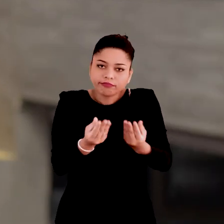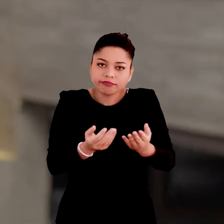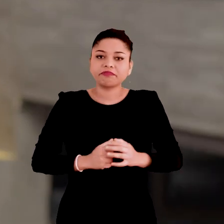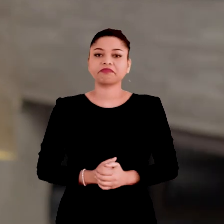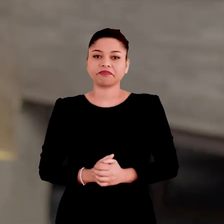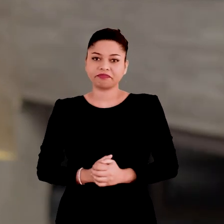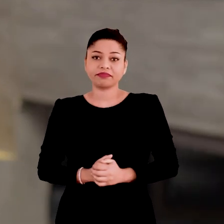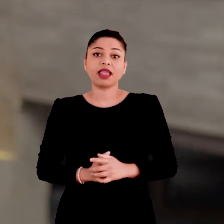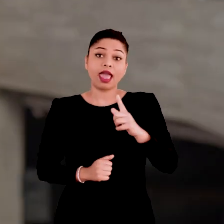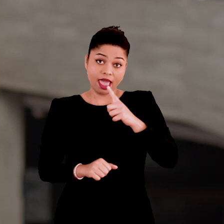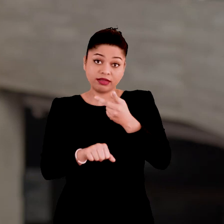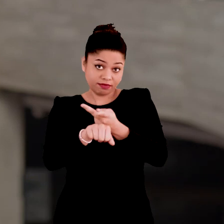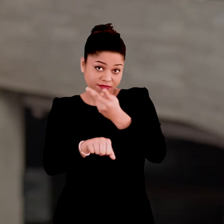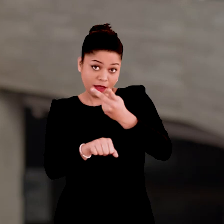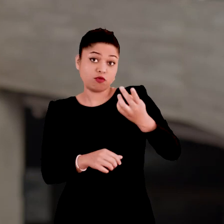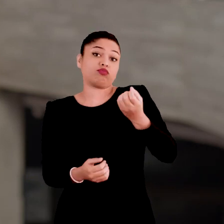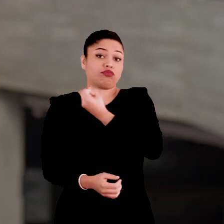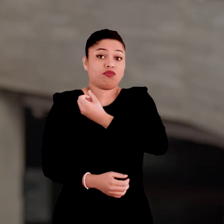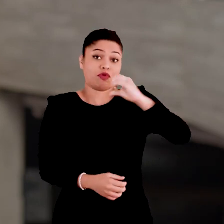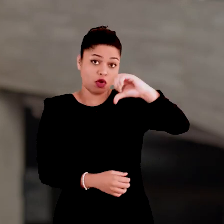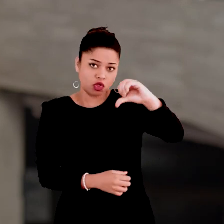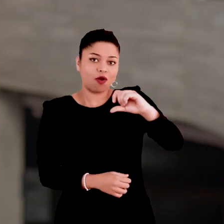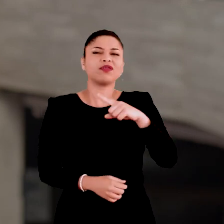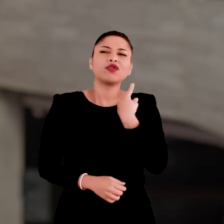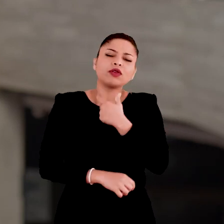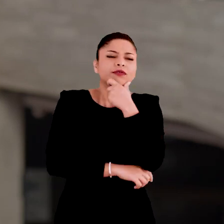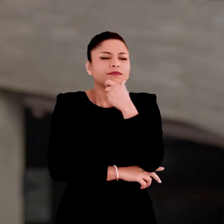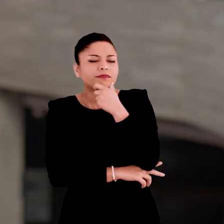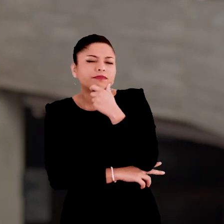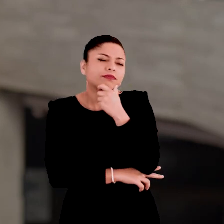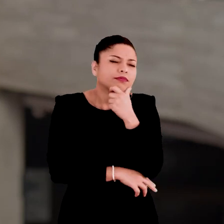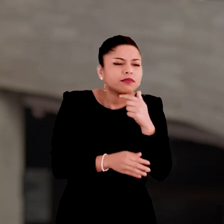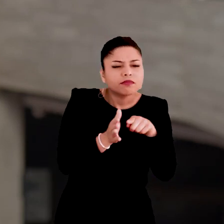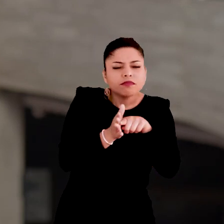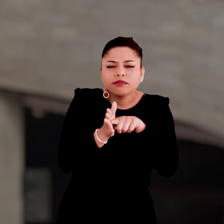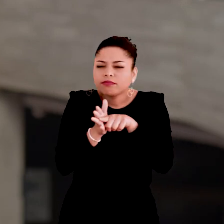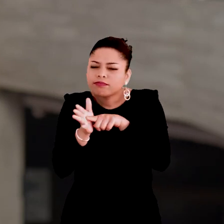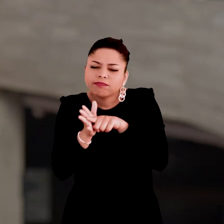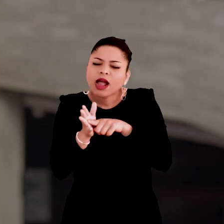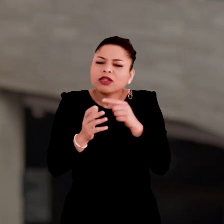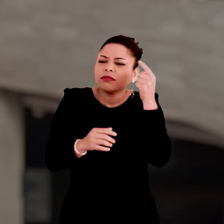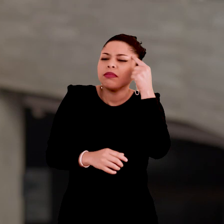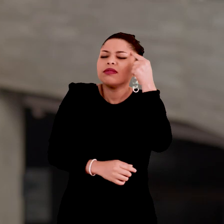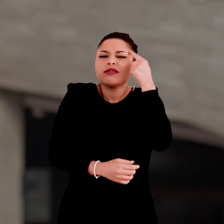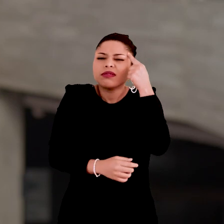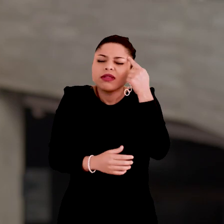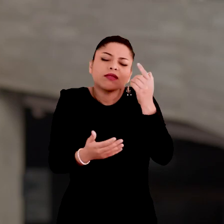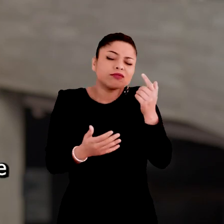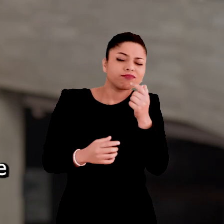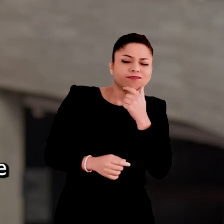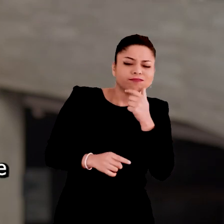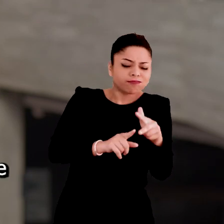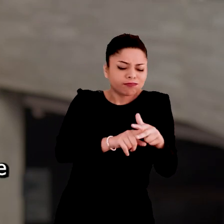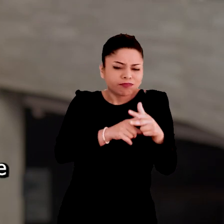que é a nona edição, é uma edição que para nós a gente está buscando já apresentar algumas